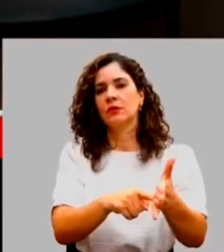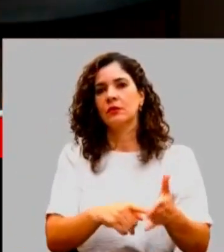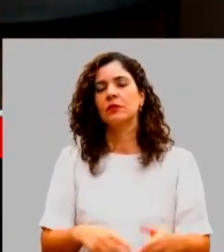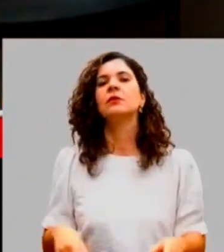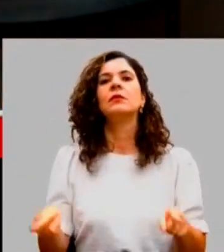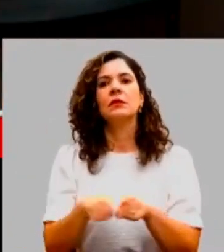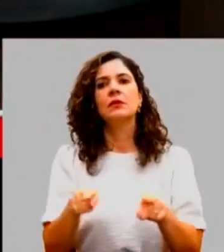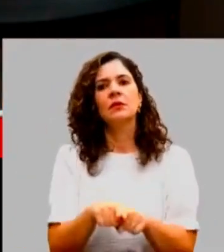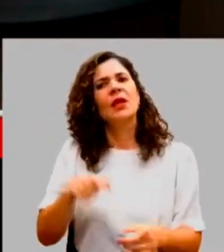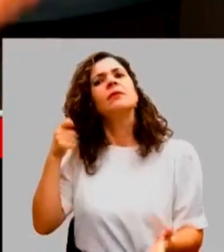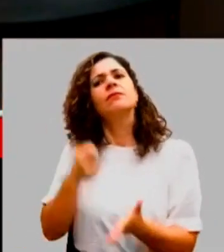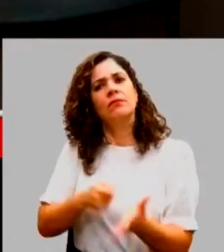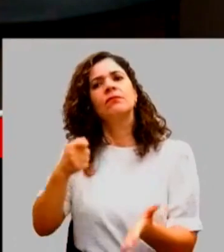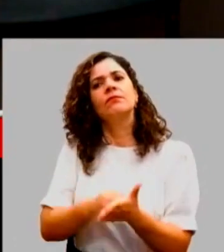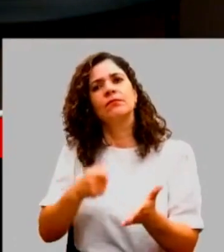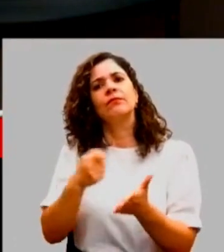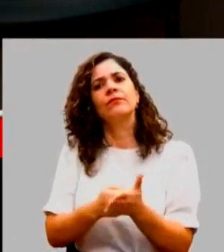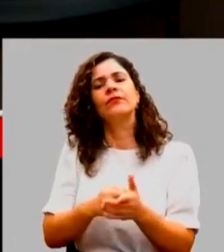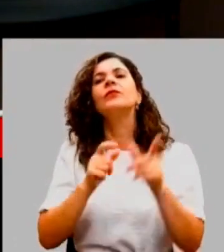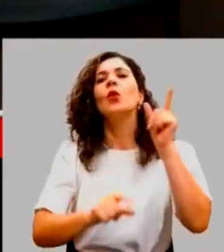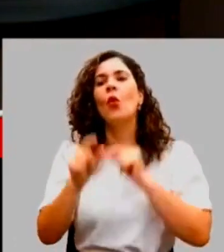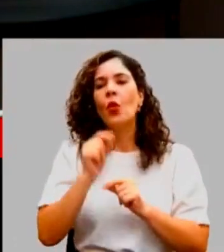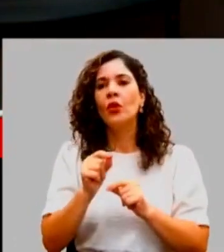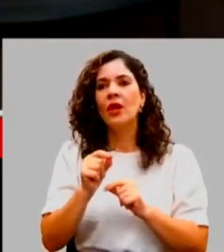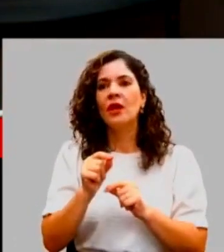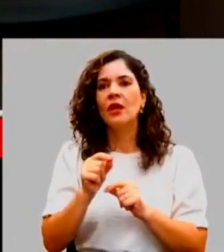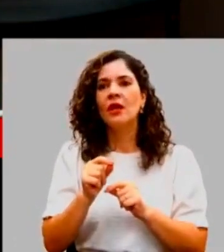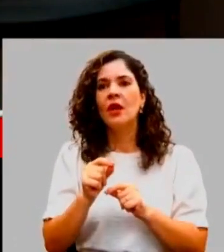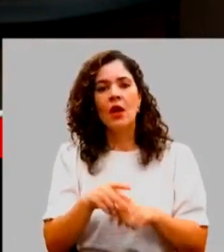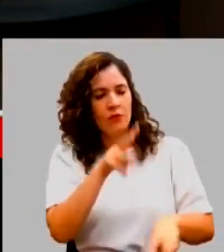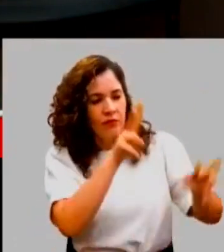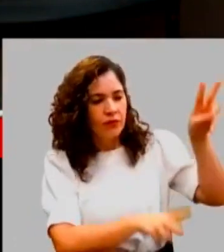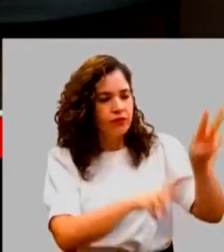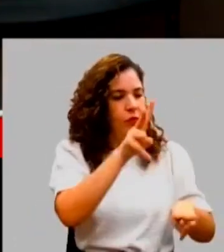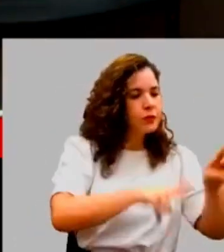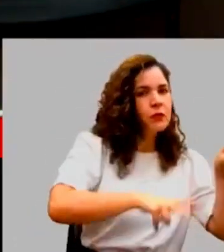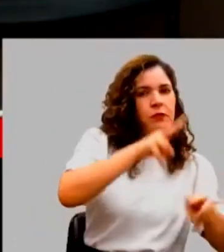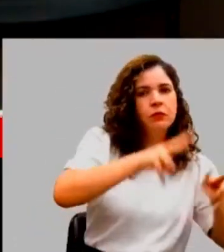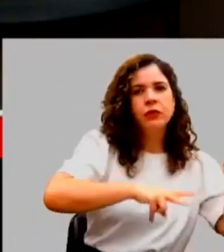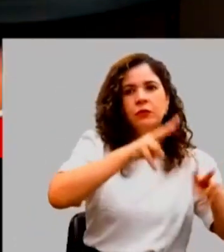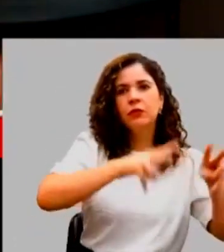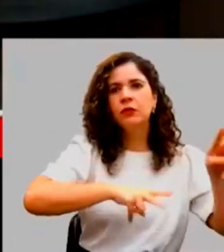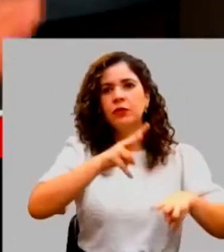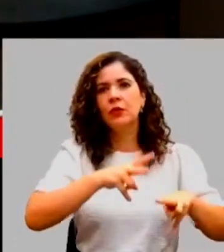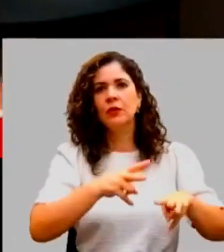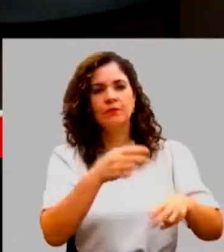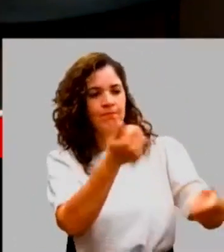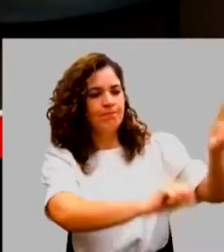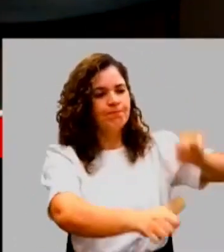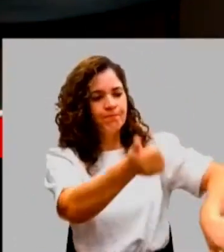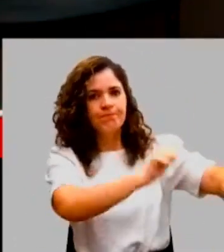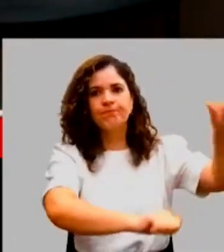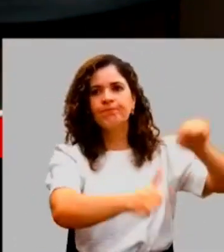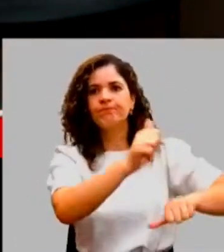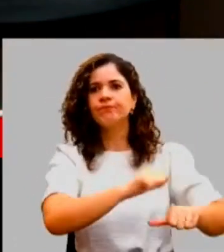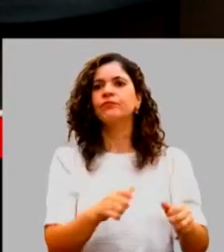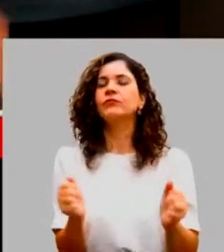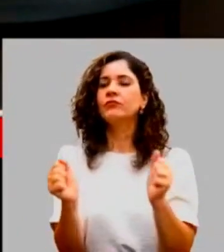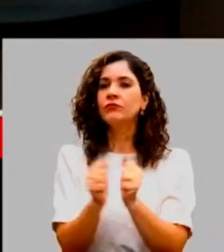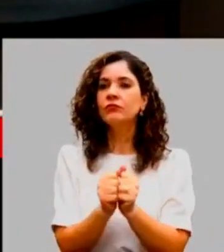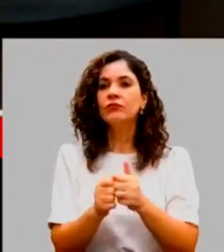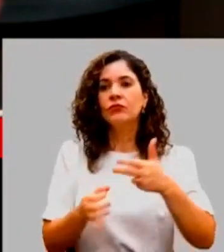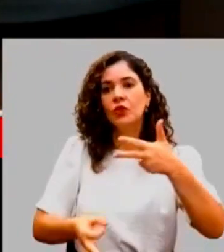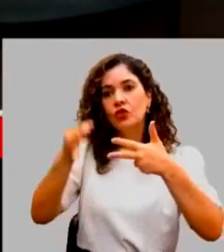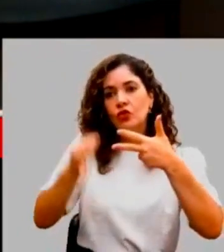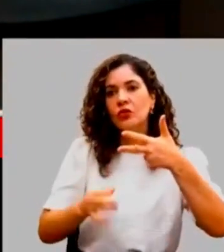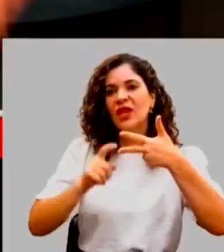vamos exigir uma fiscalização interna com auditoria dentro do do Judiciário ao executivo